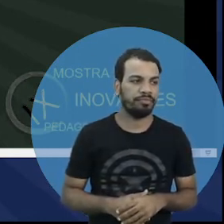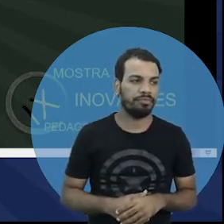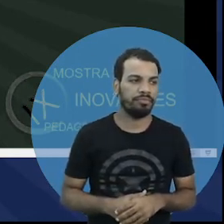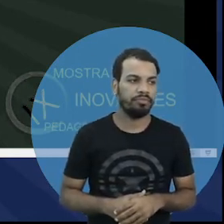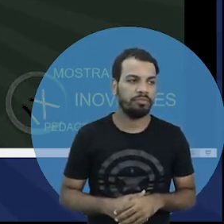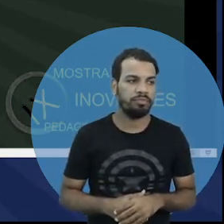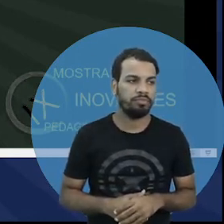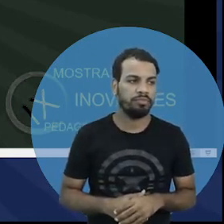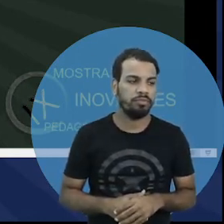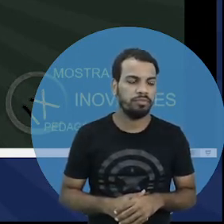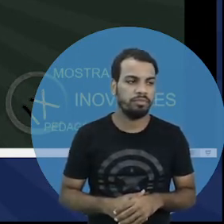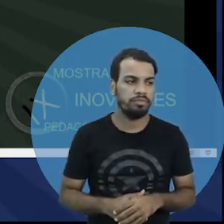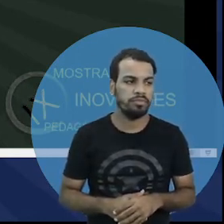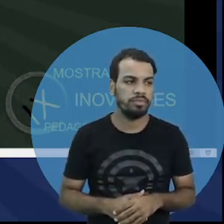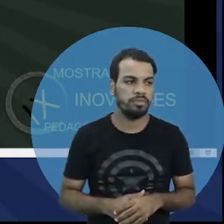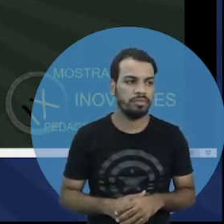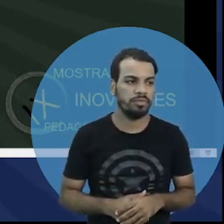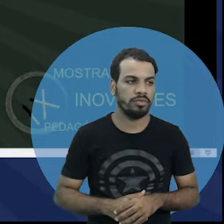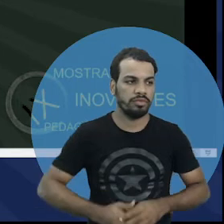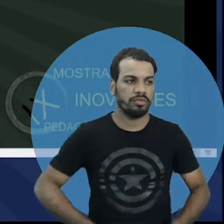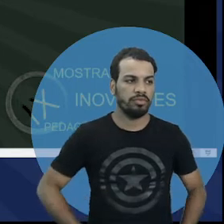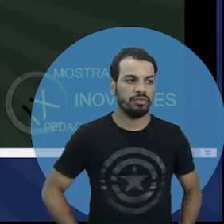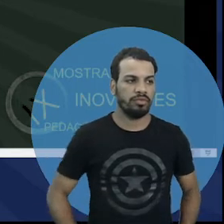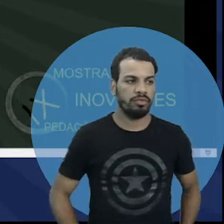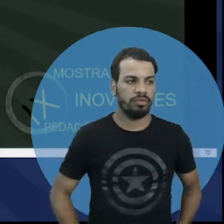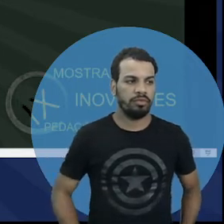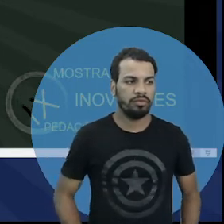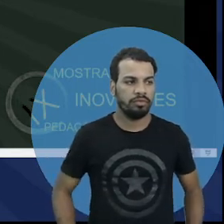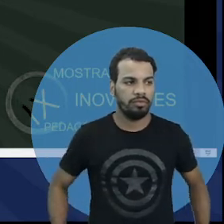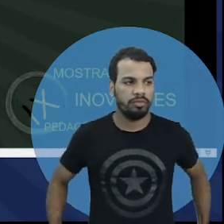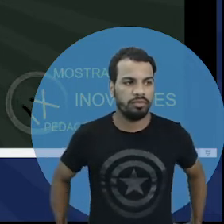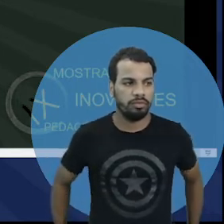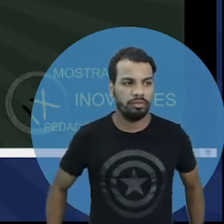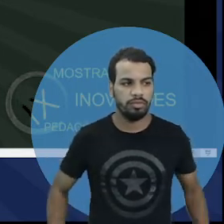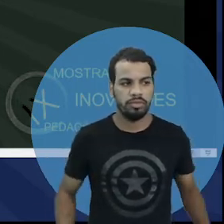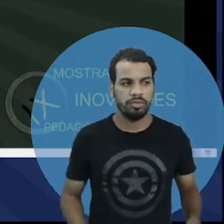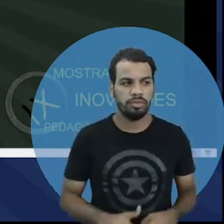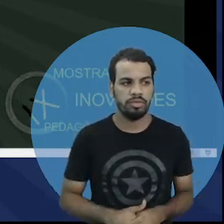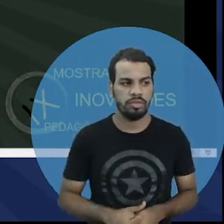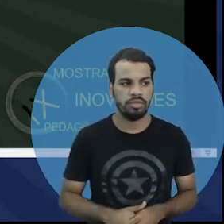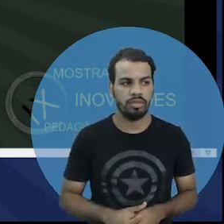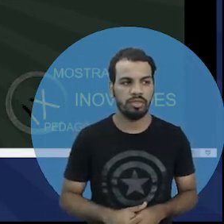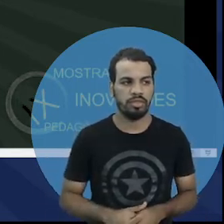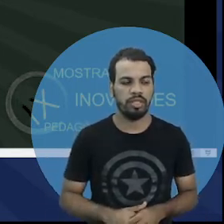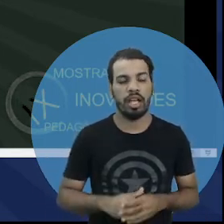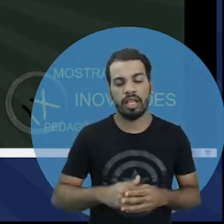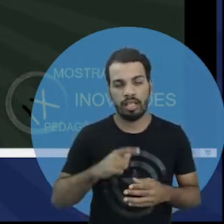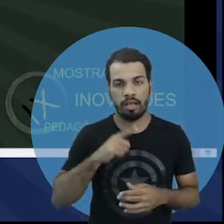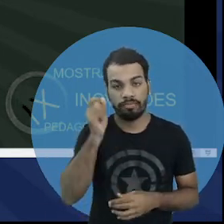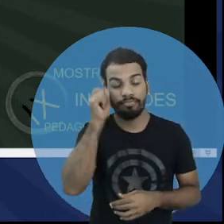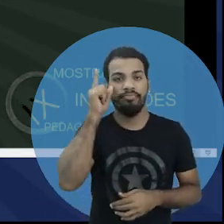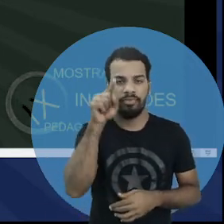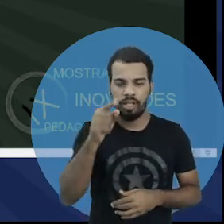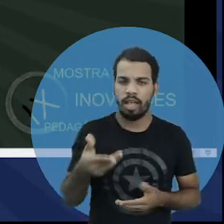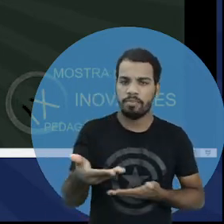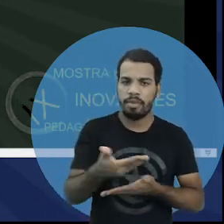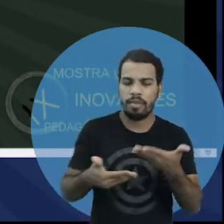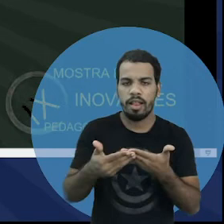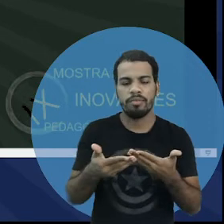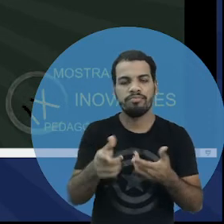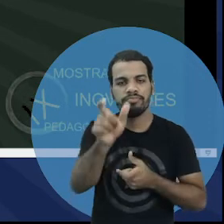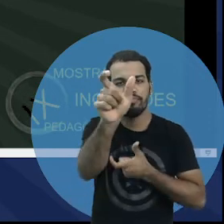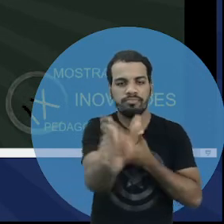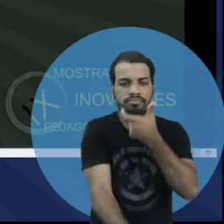E aí é que veio essa prática, né, que a gente teve por objetivo principal manter as interações